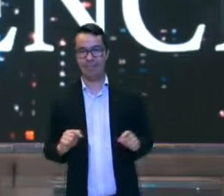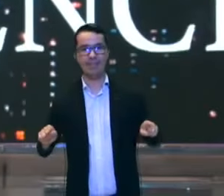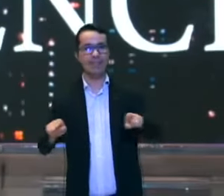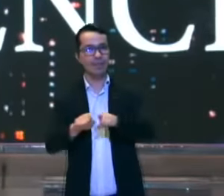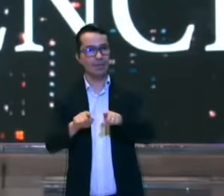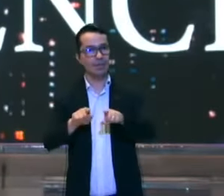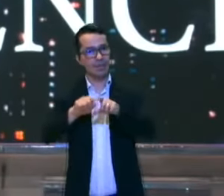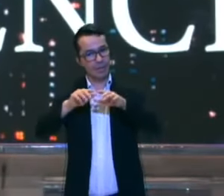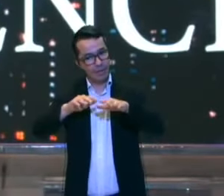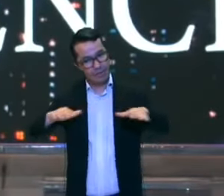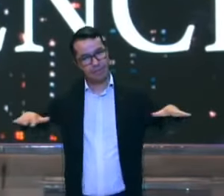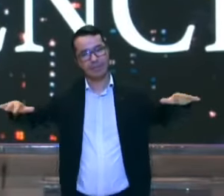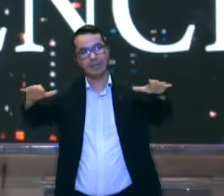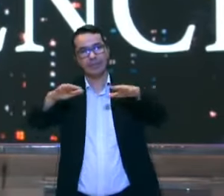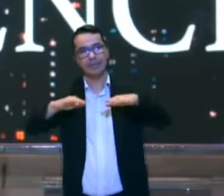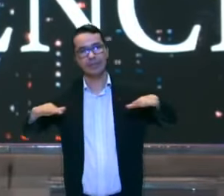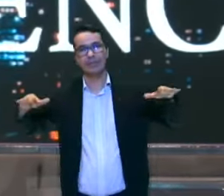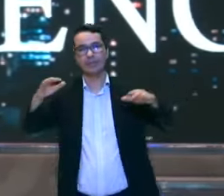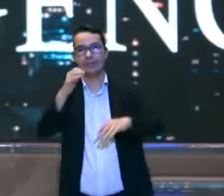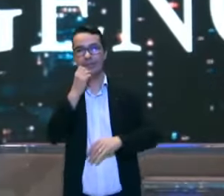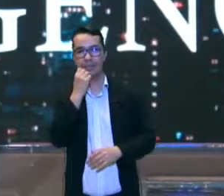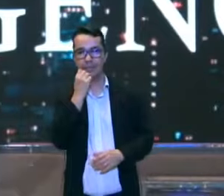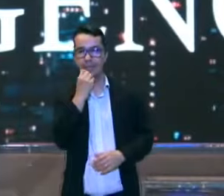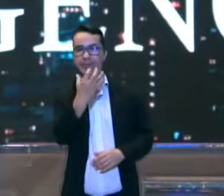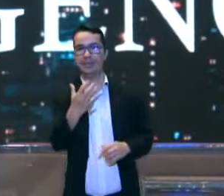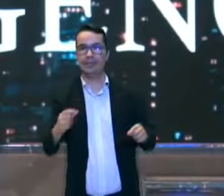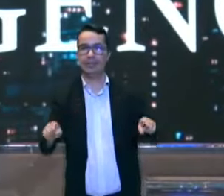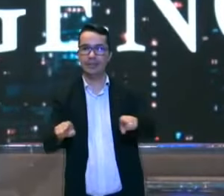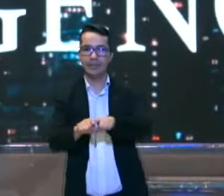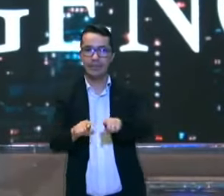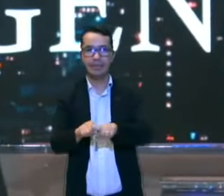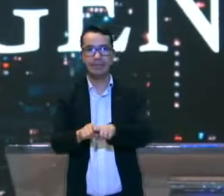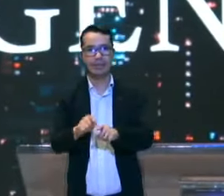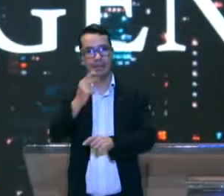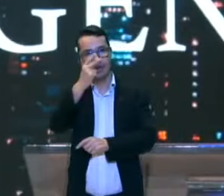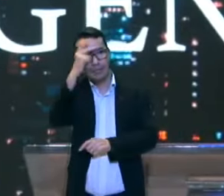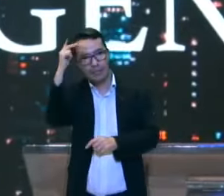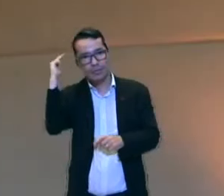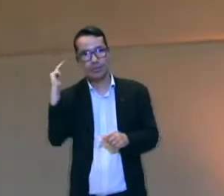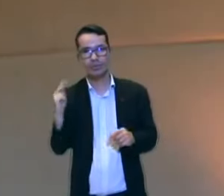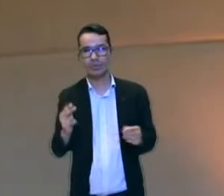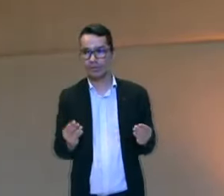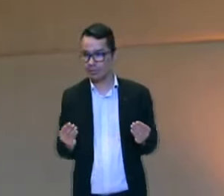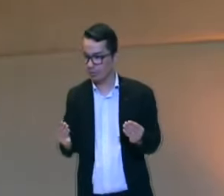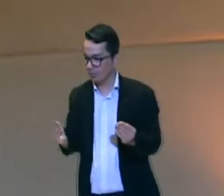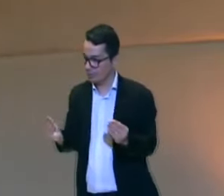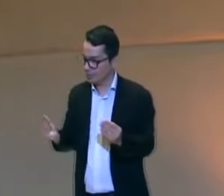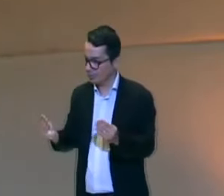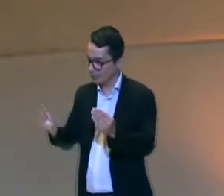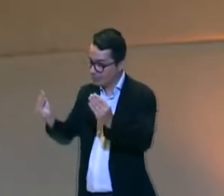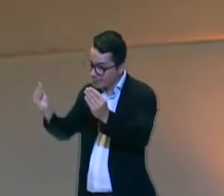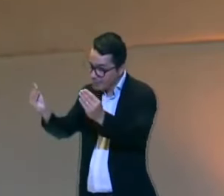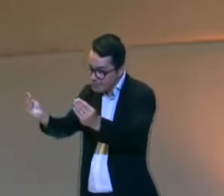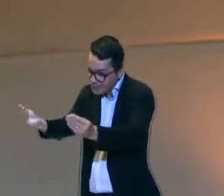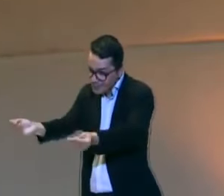bom presente. Quando ele dá para aquela pessoa, ela já fica assustada. Para mim?